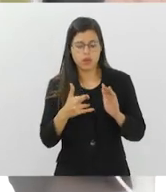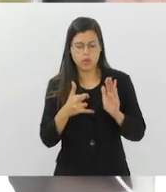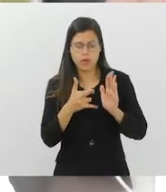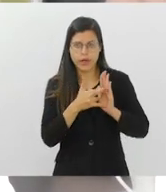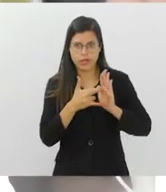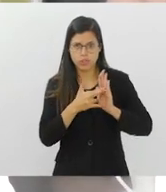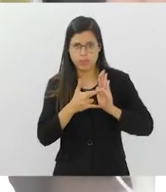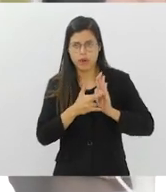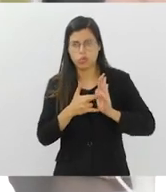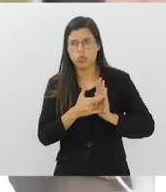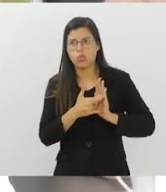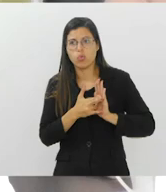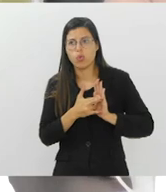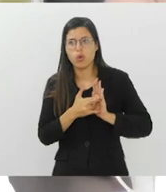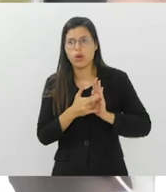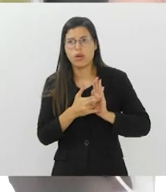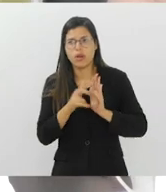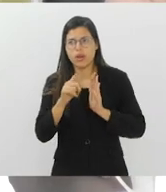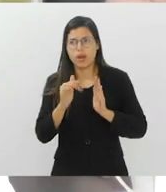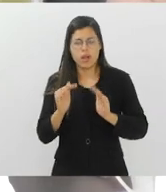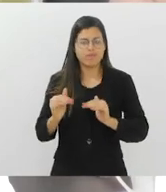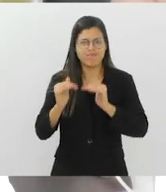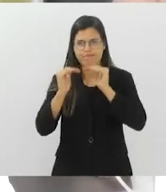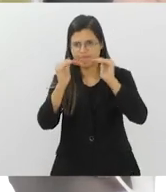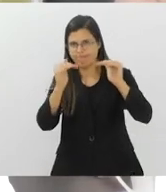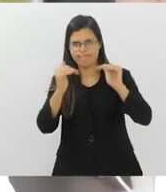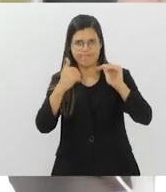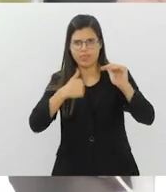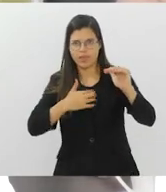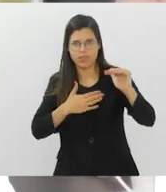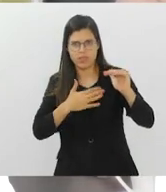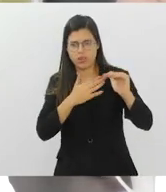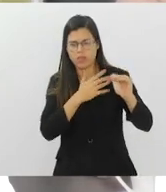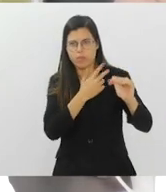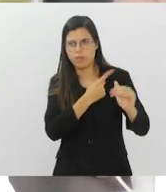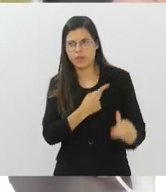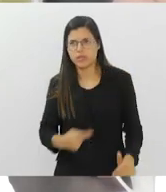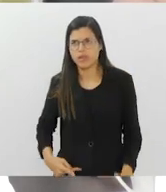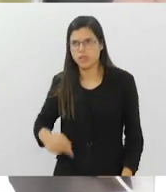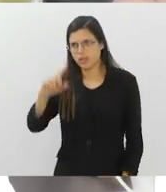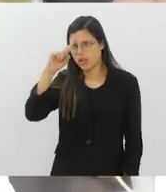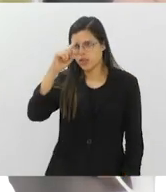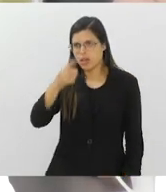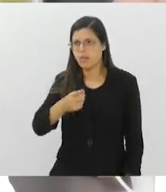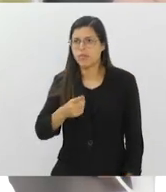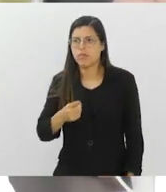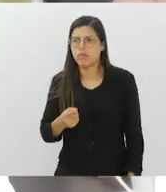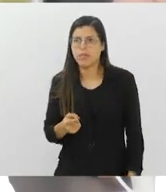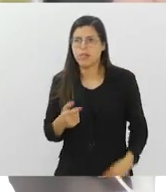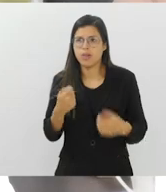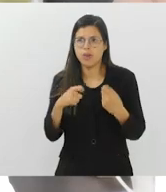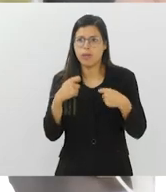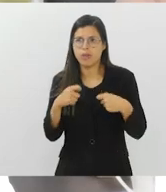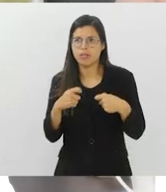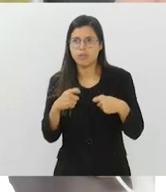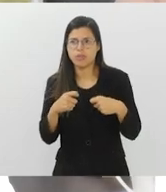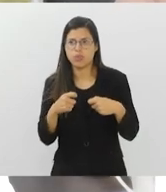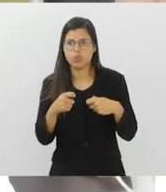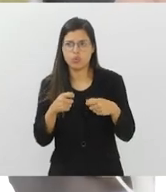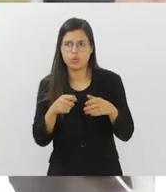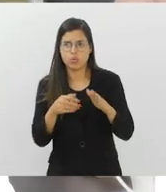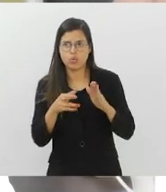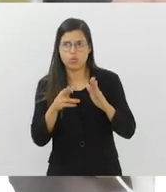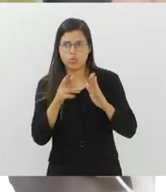é acima do presidente da CPI determinar e passar a fala. Eu preciso seguir, senão eu e os deputados